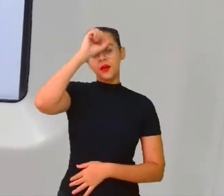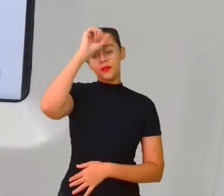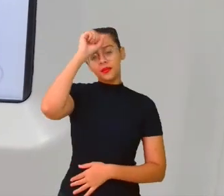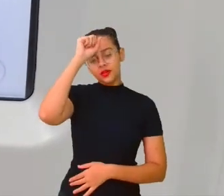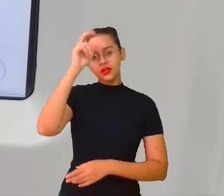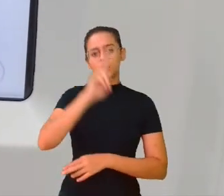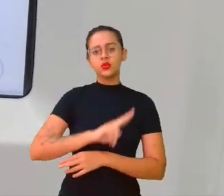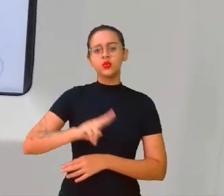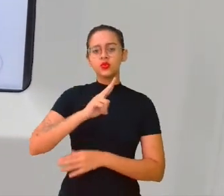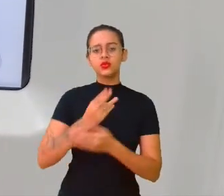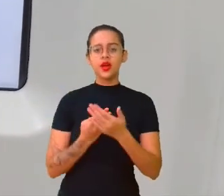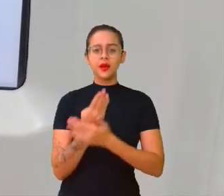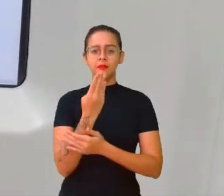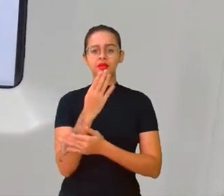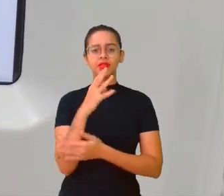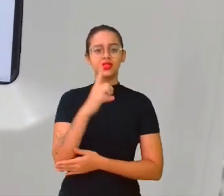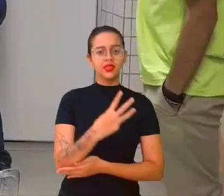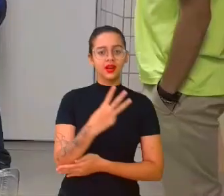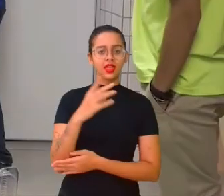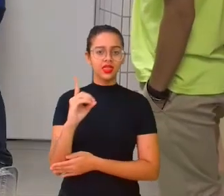em impressoras 3D.